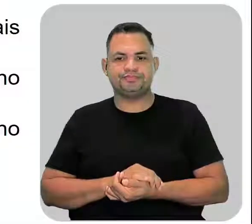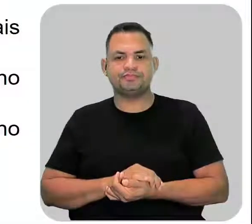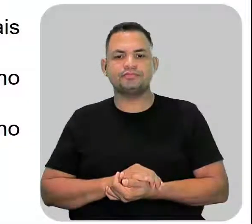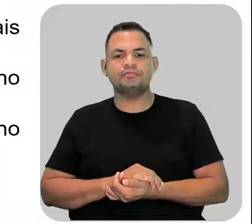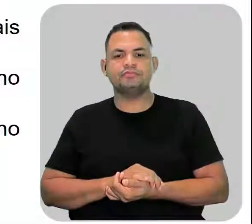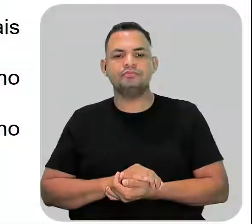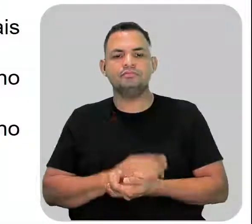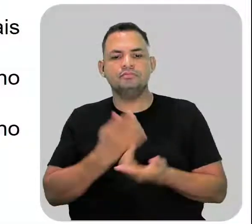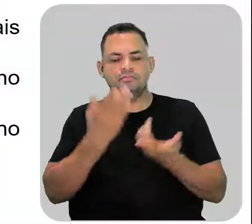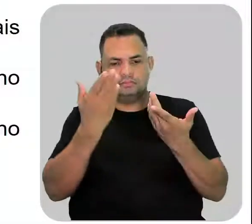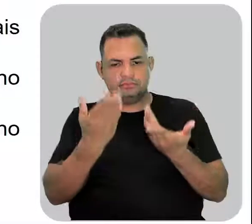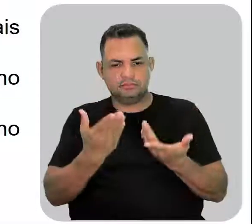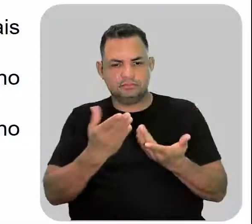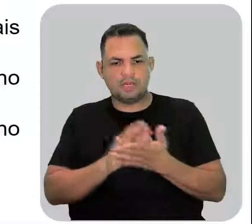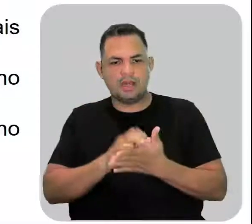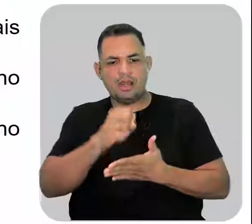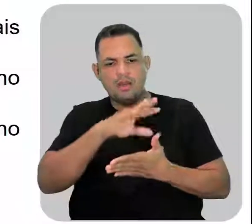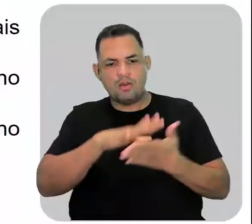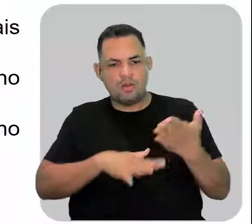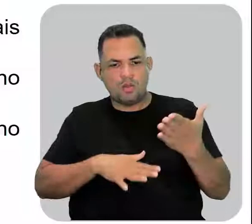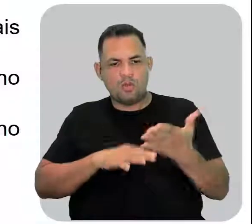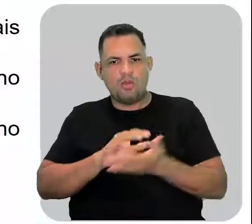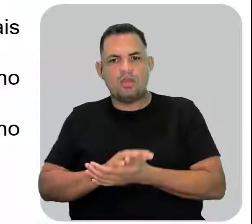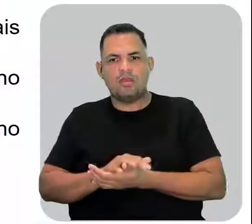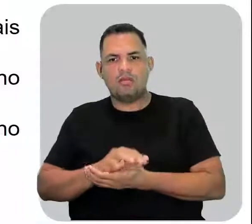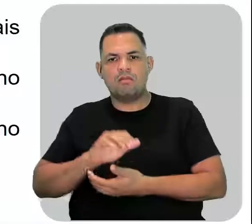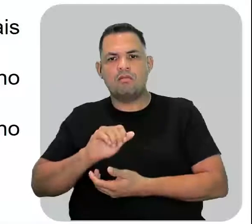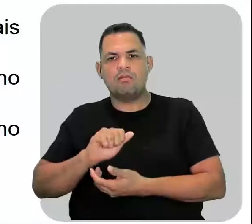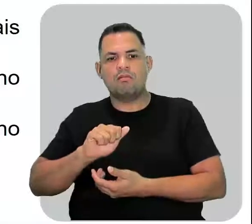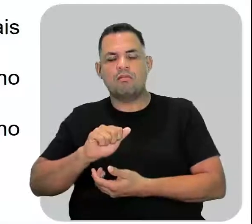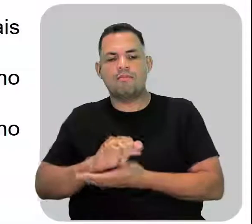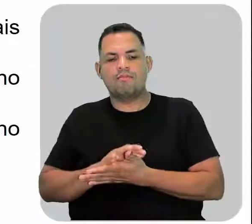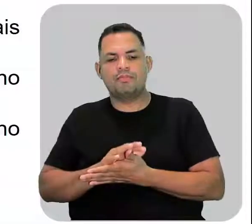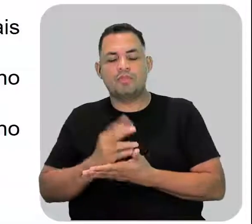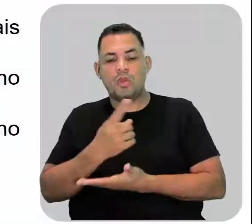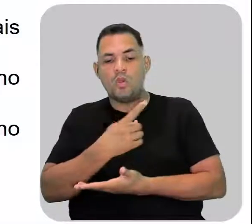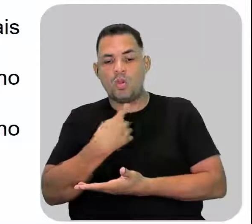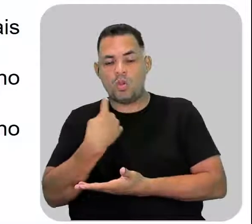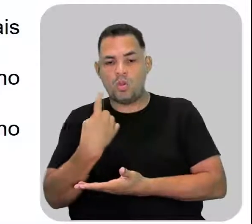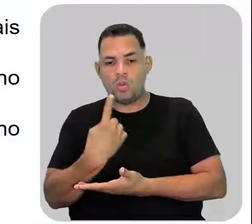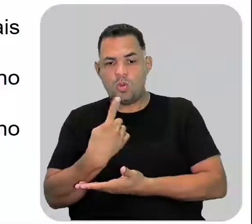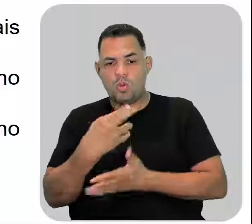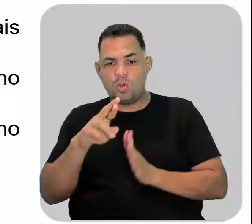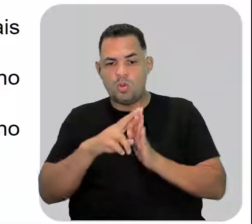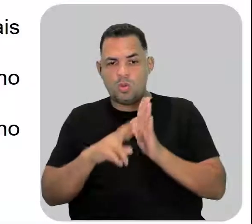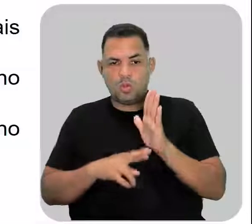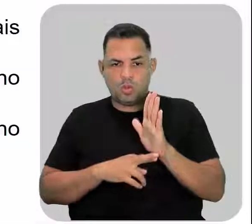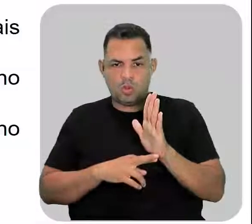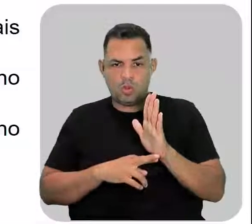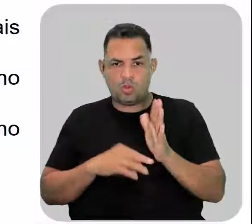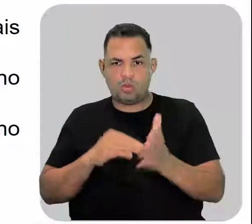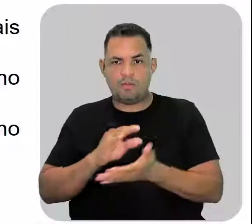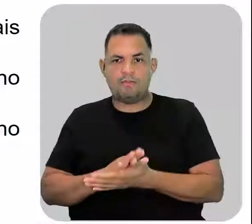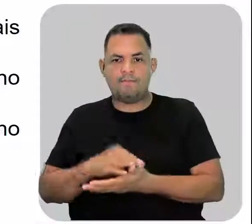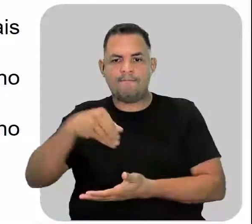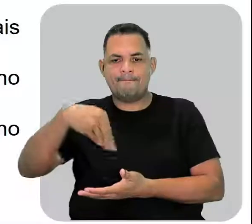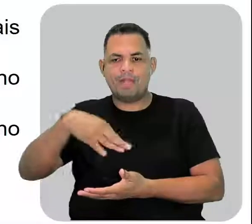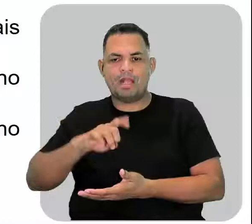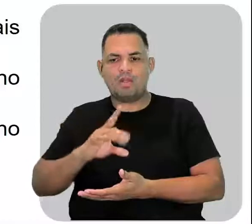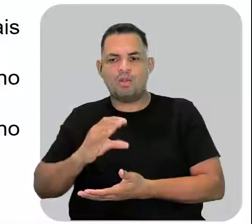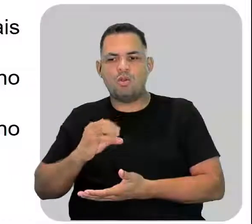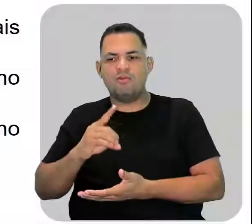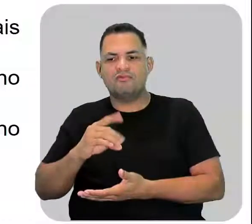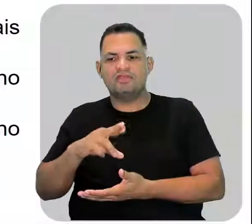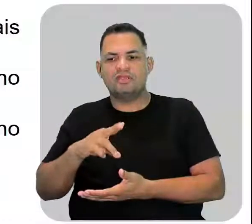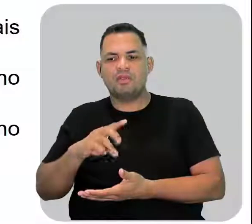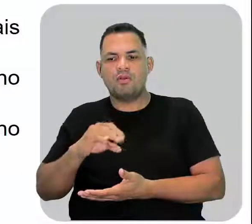por se tratar de um haleto de hidrogênio, nós usamos a regrinha de Markov-Nikov, que